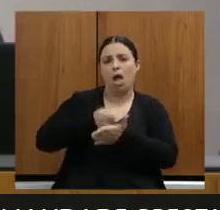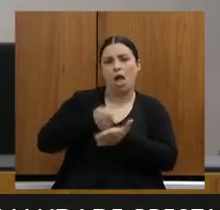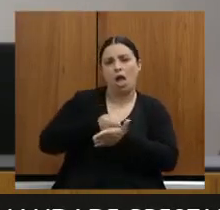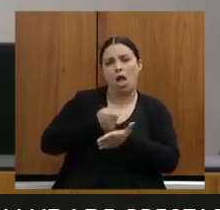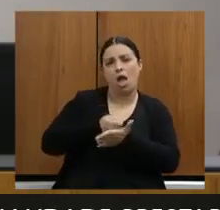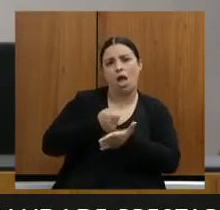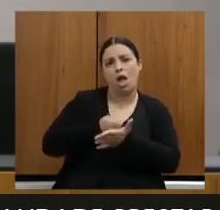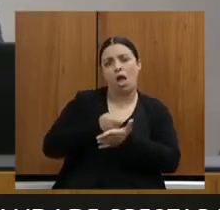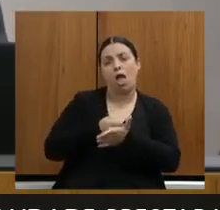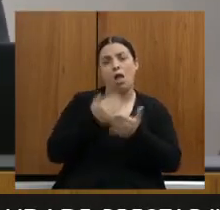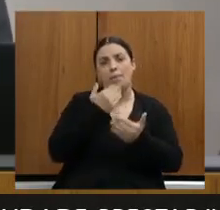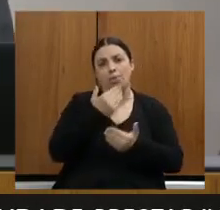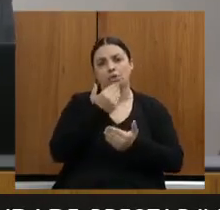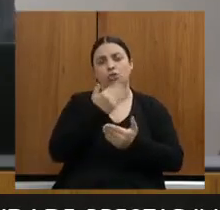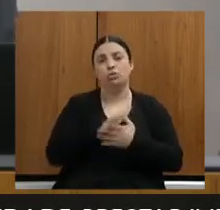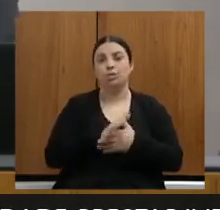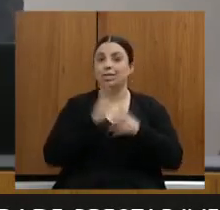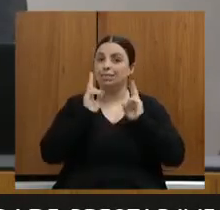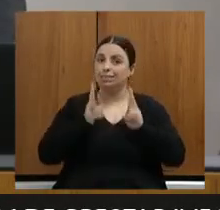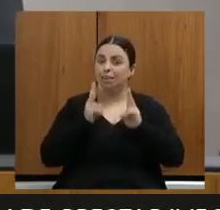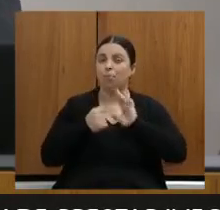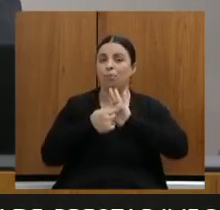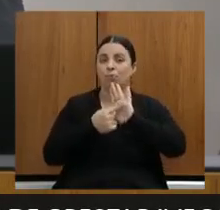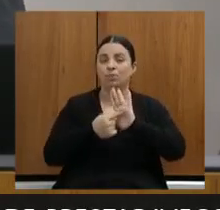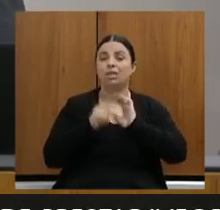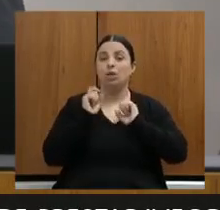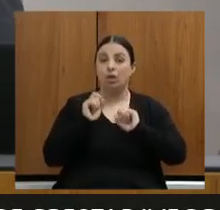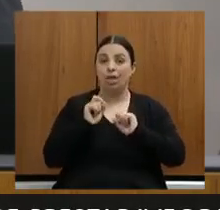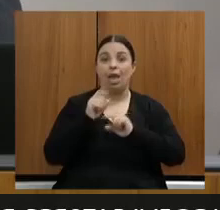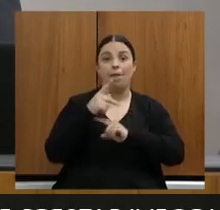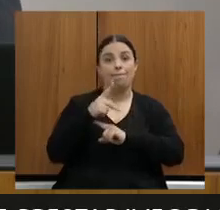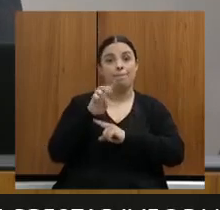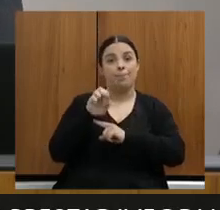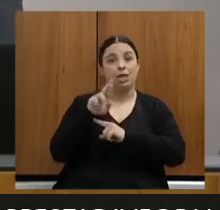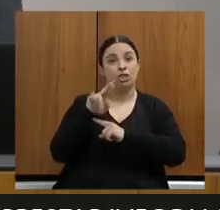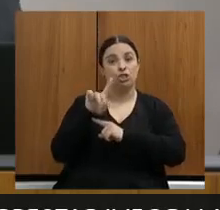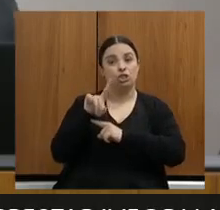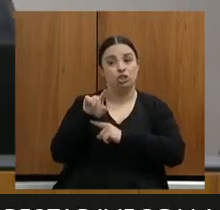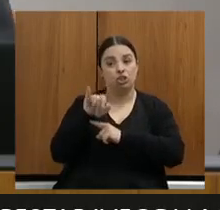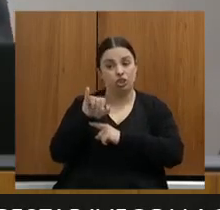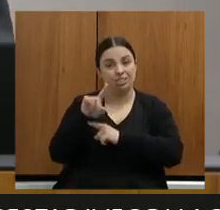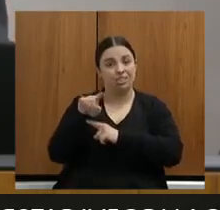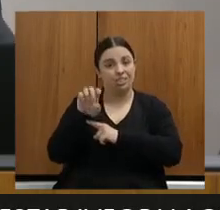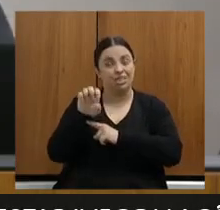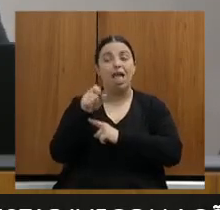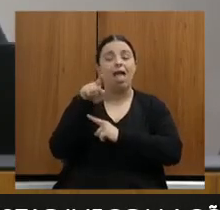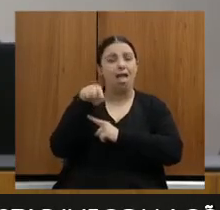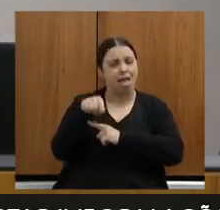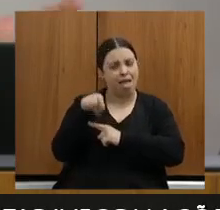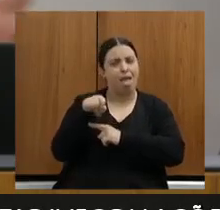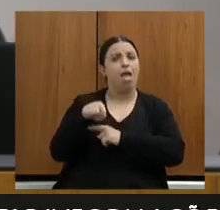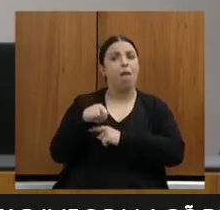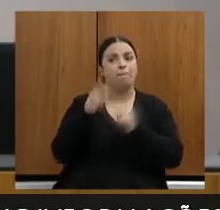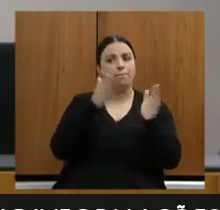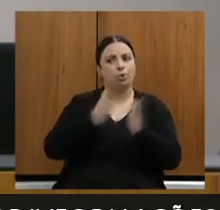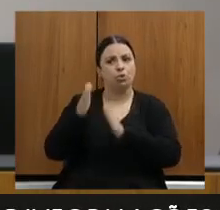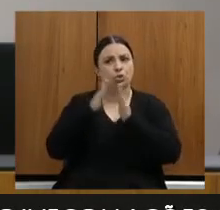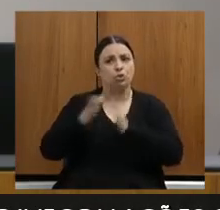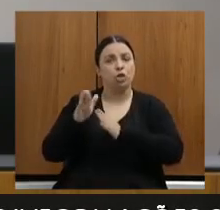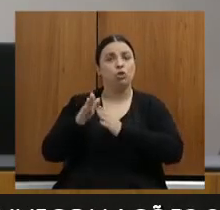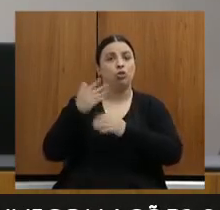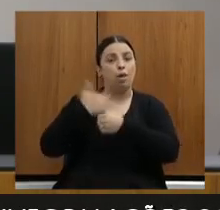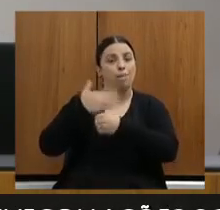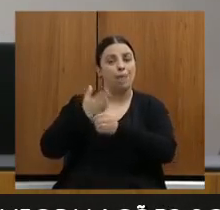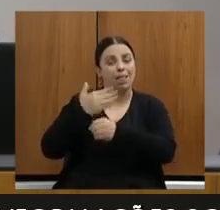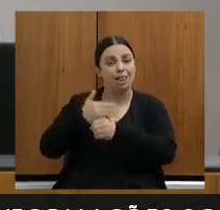nós vamos mostrar que perdi a capital mineira da Batata né fique precisa das